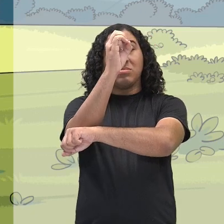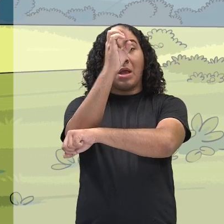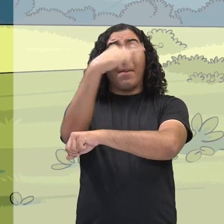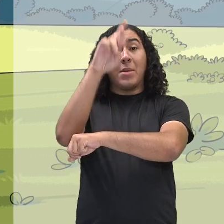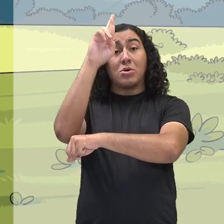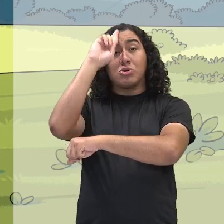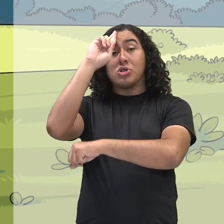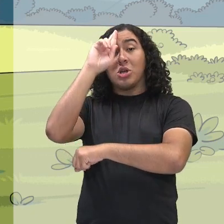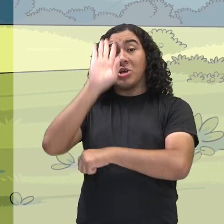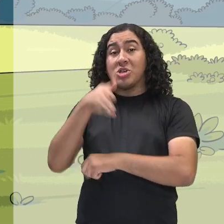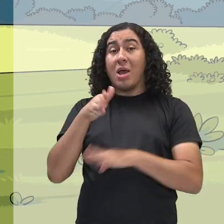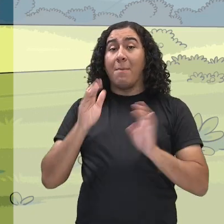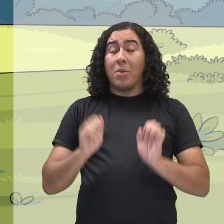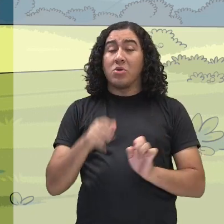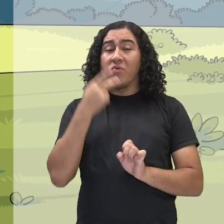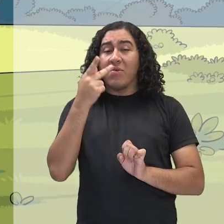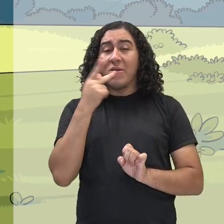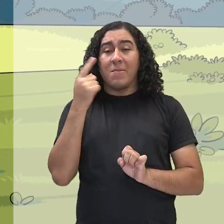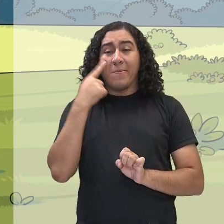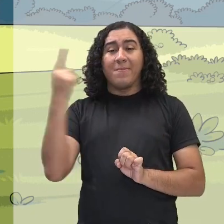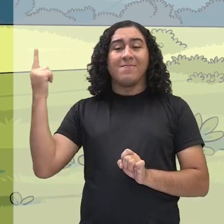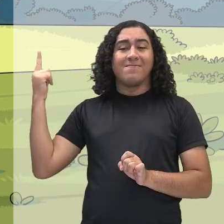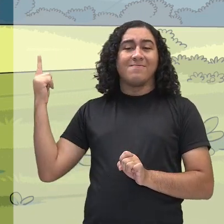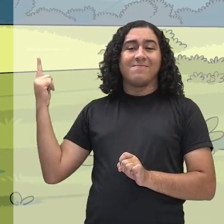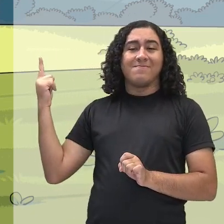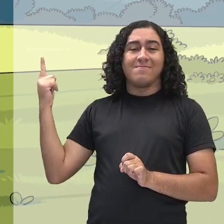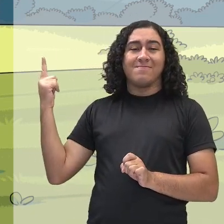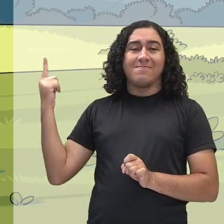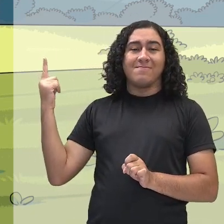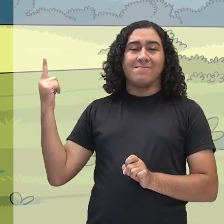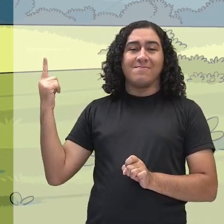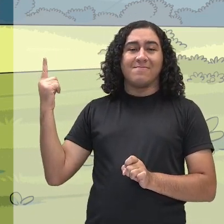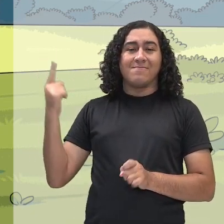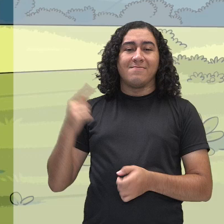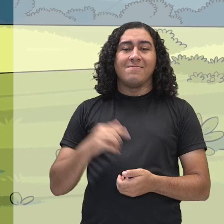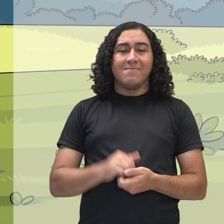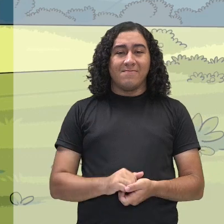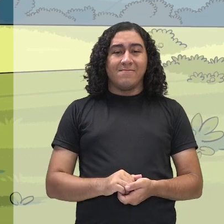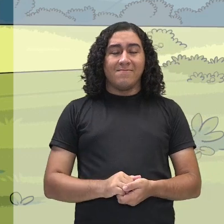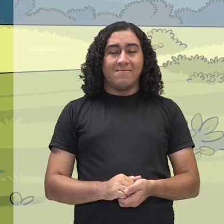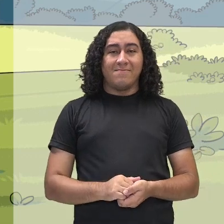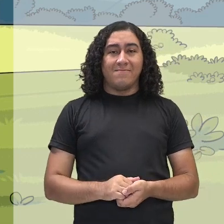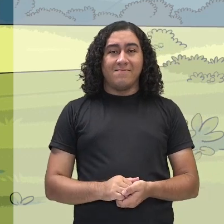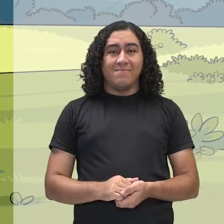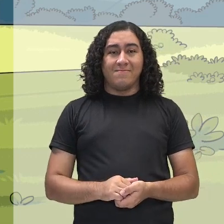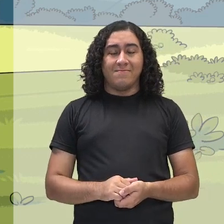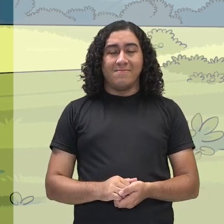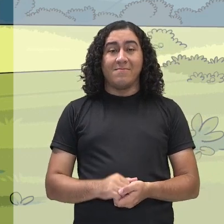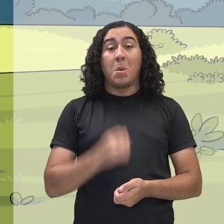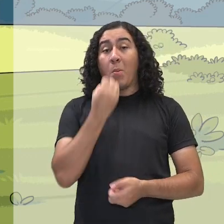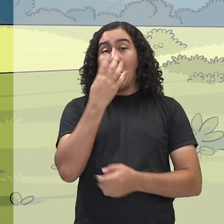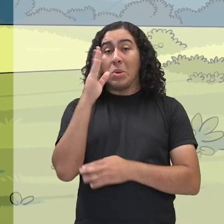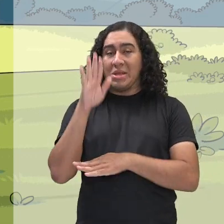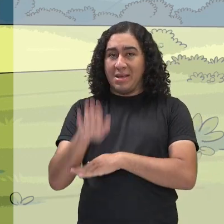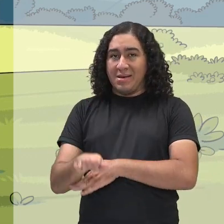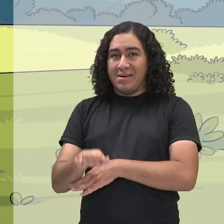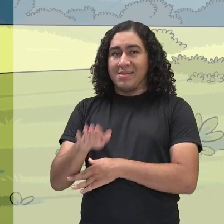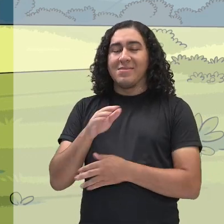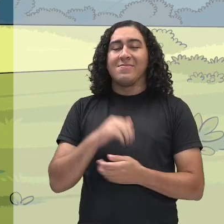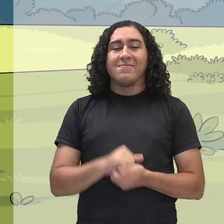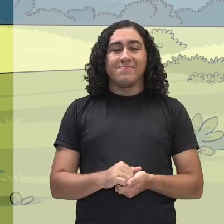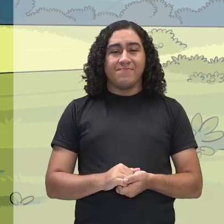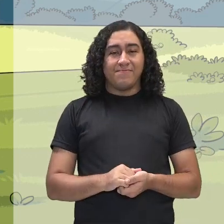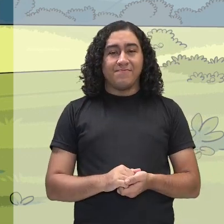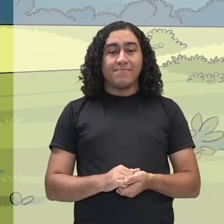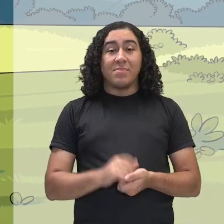partir do meio-dia você já pode falar o quê? Good afternoon, good afternoon, boa tarde. Então,